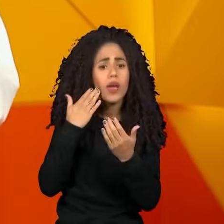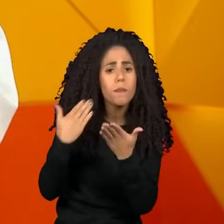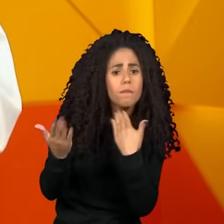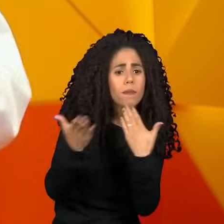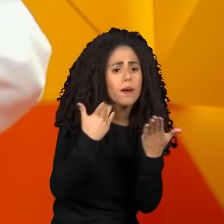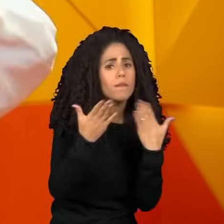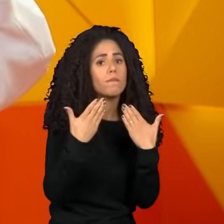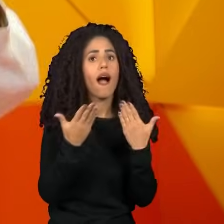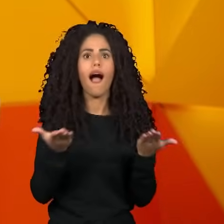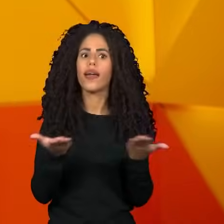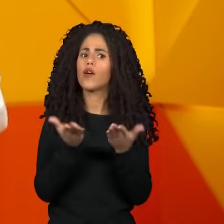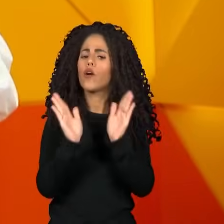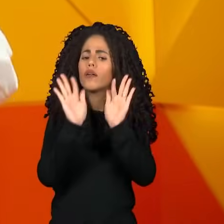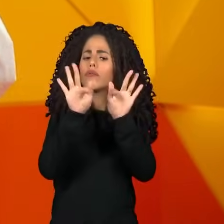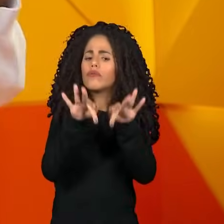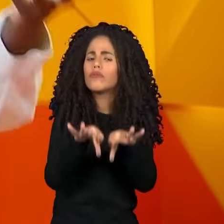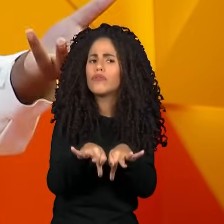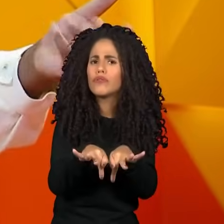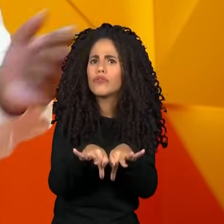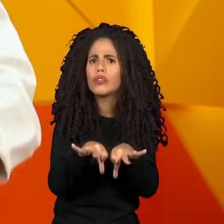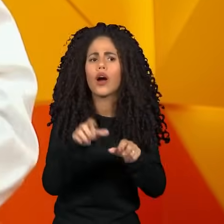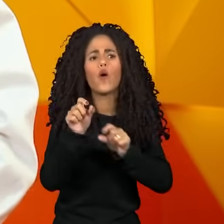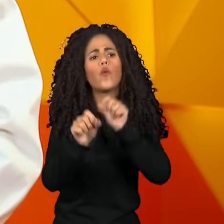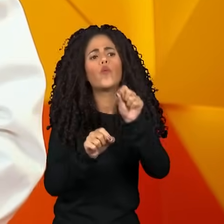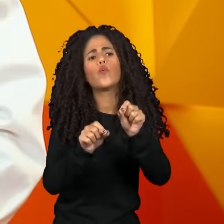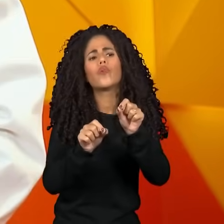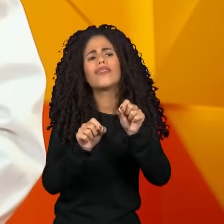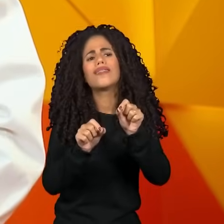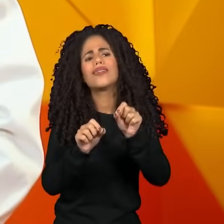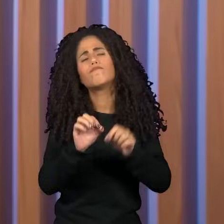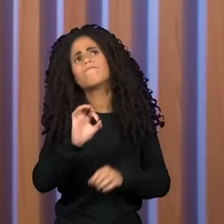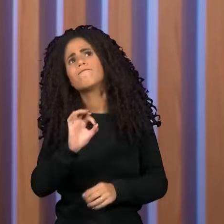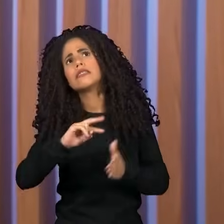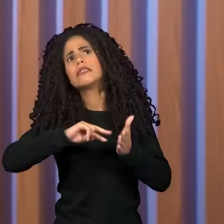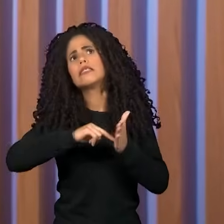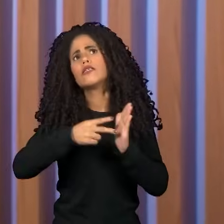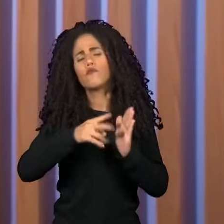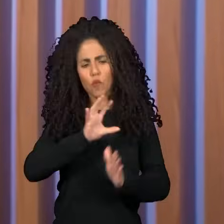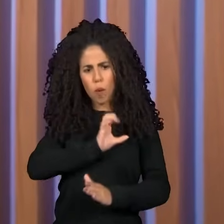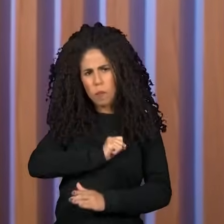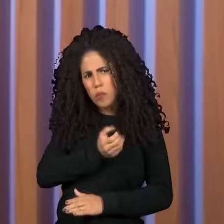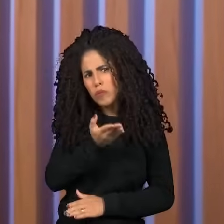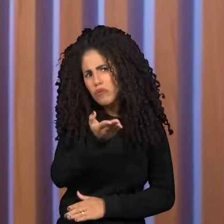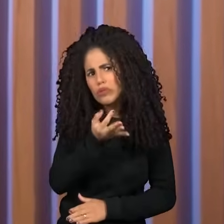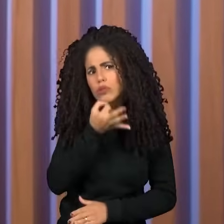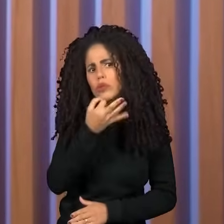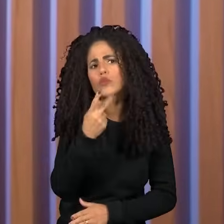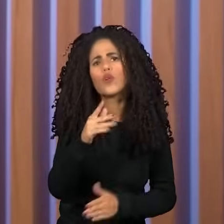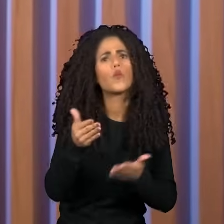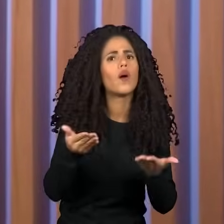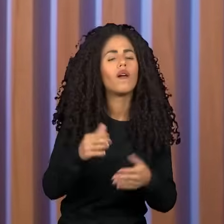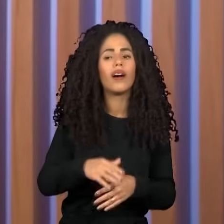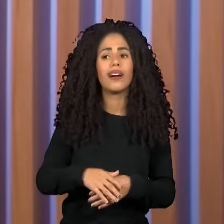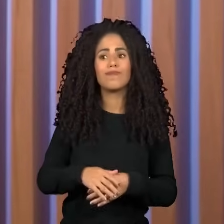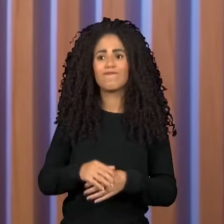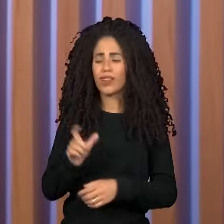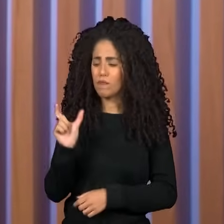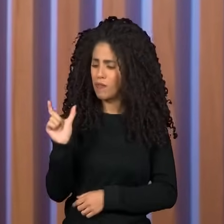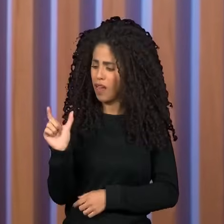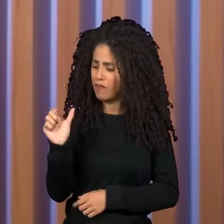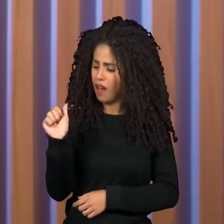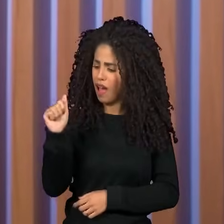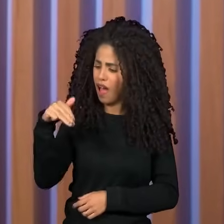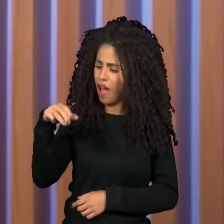Pra gente finalizar, quero saber, Andreone, o que é o amor, afinal de contas? O amor é uma coisa difícil de definir, né? Muita